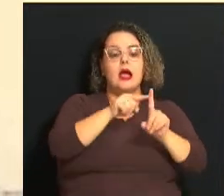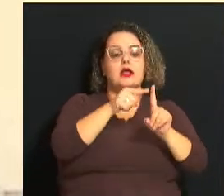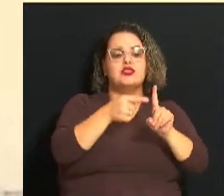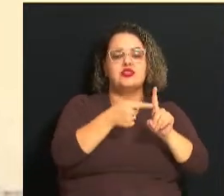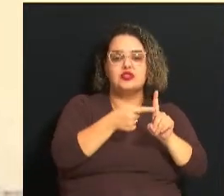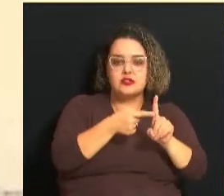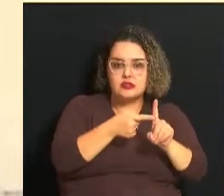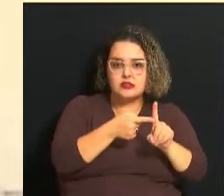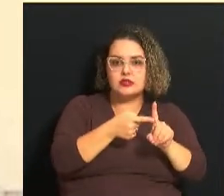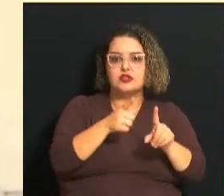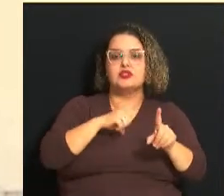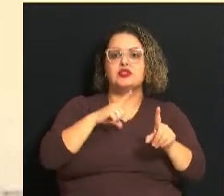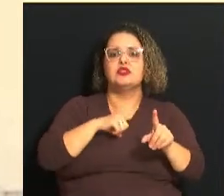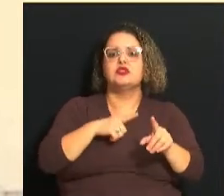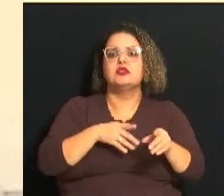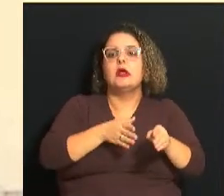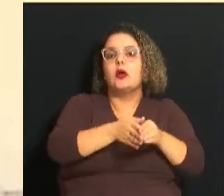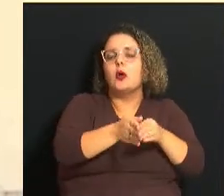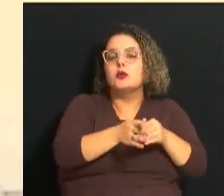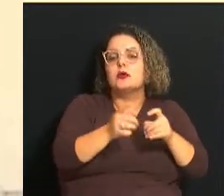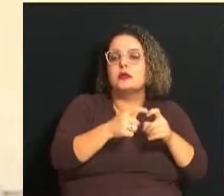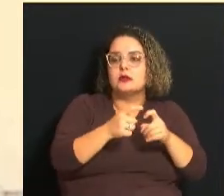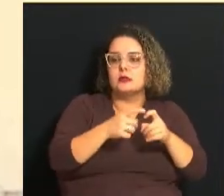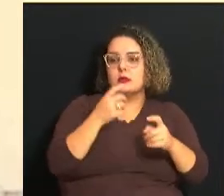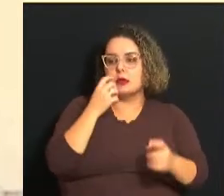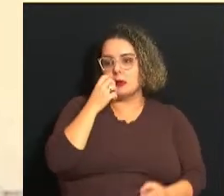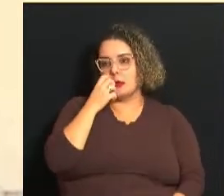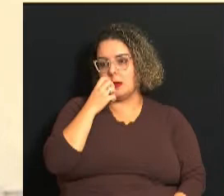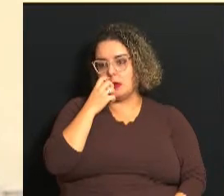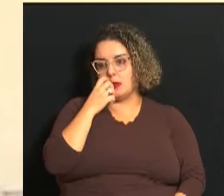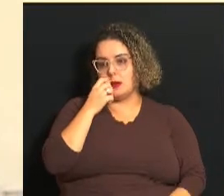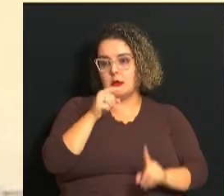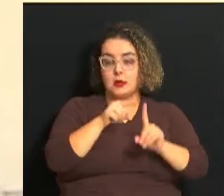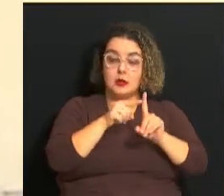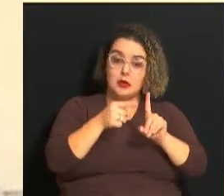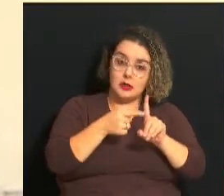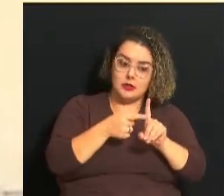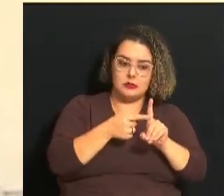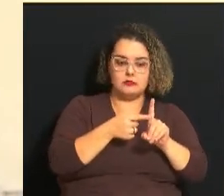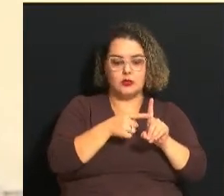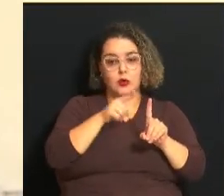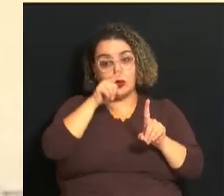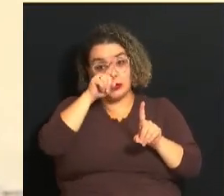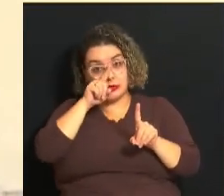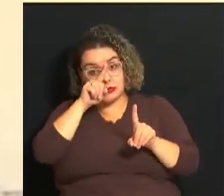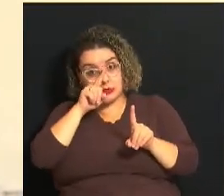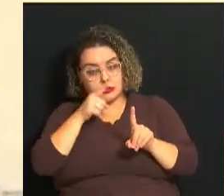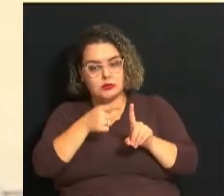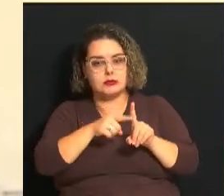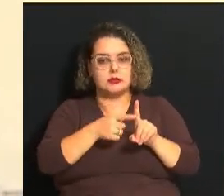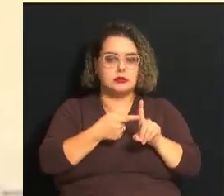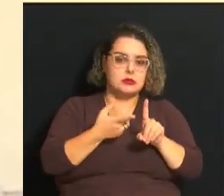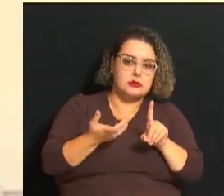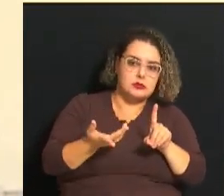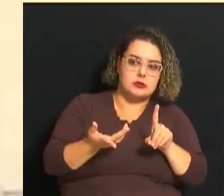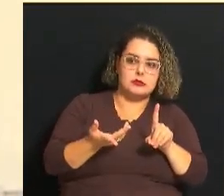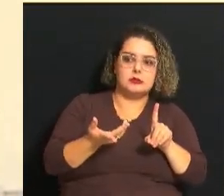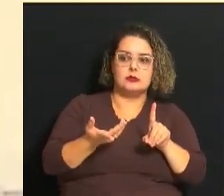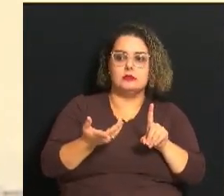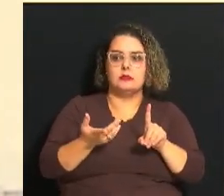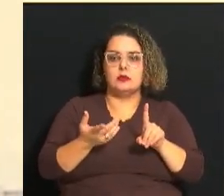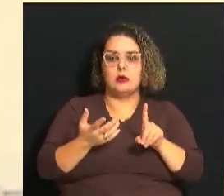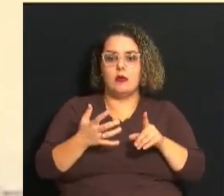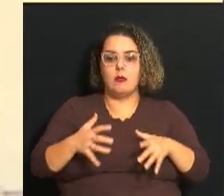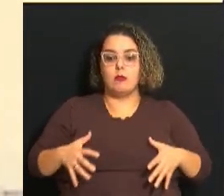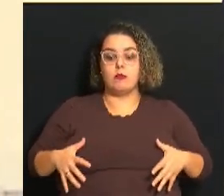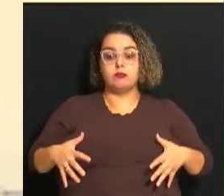na distribuição de tarefas né grave desses gravidez delicadas de risco Esse é o mesmo um barriga